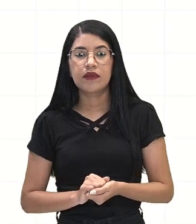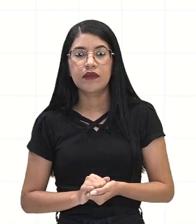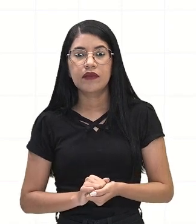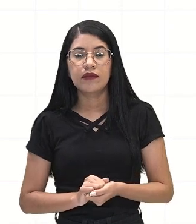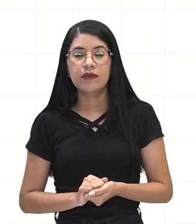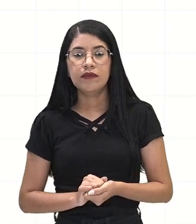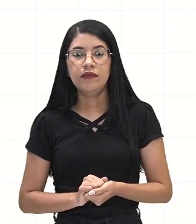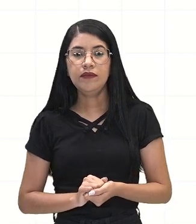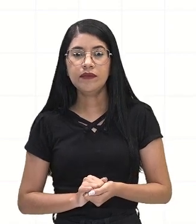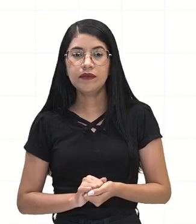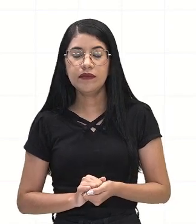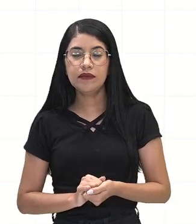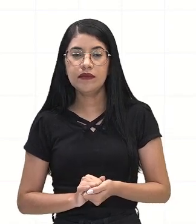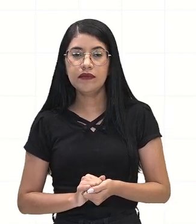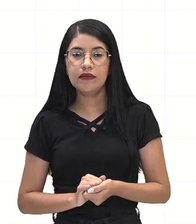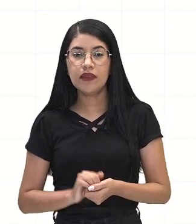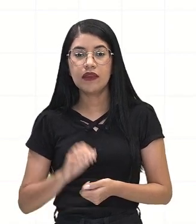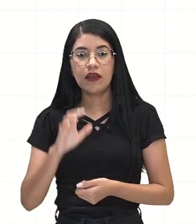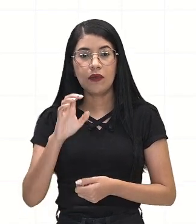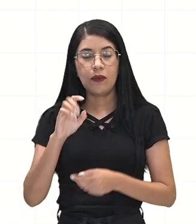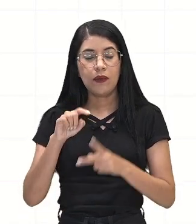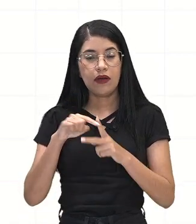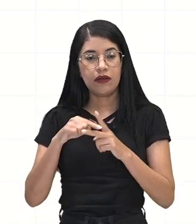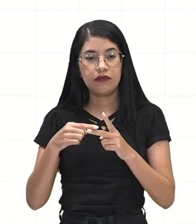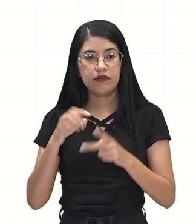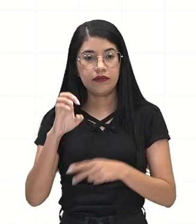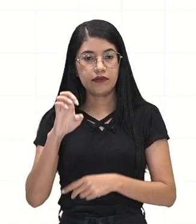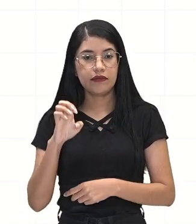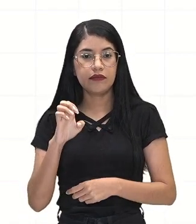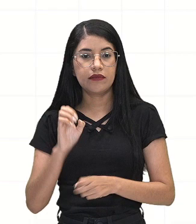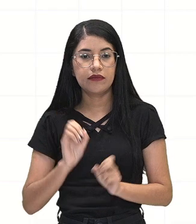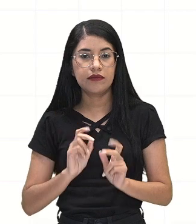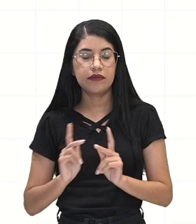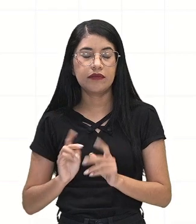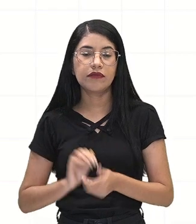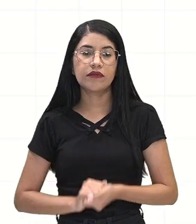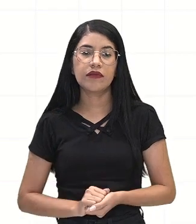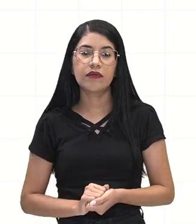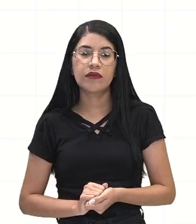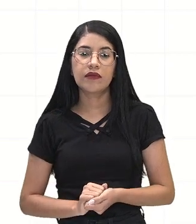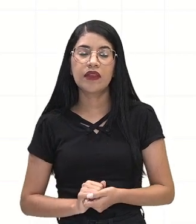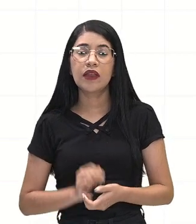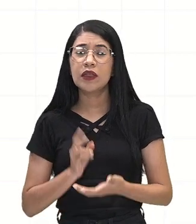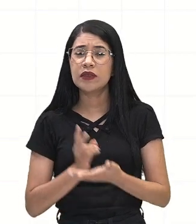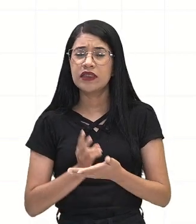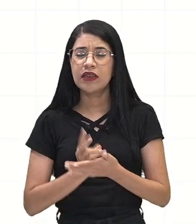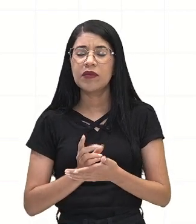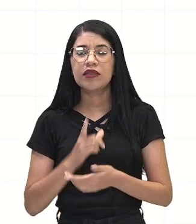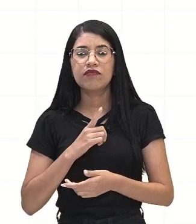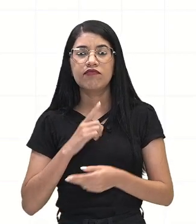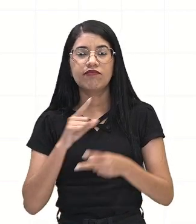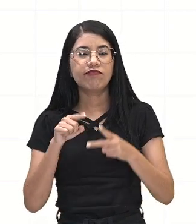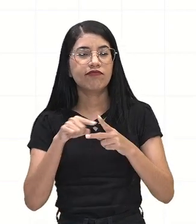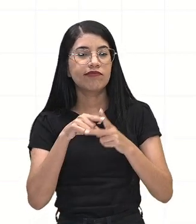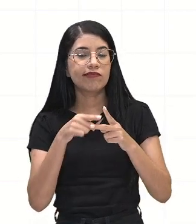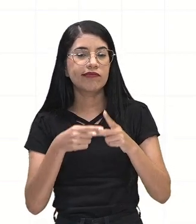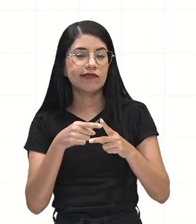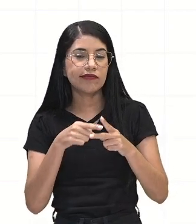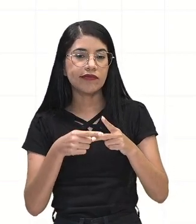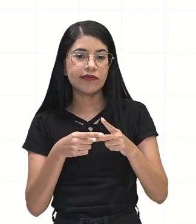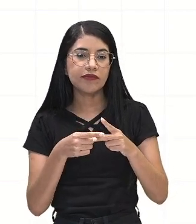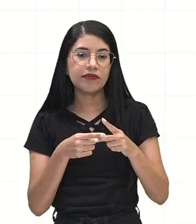gente chama de congruente, ao ângulo E. Tudo bem? Então, toda vez que eu tenho ângulos,